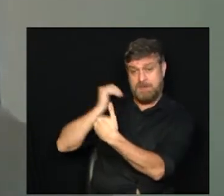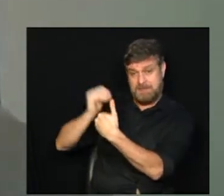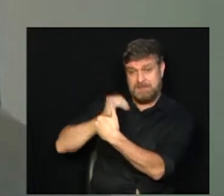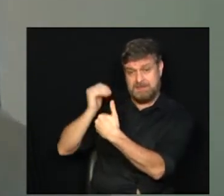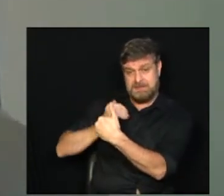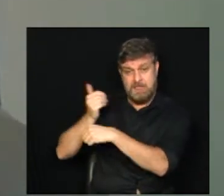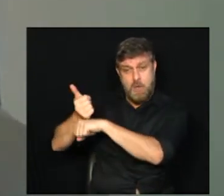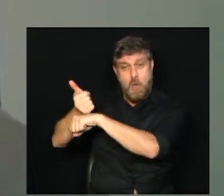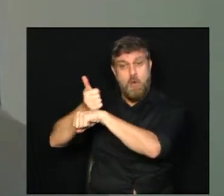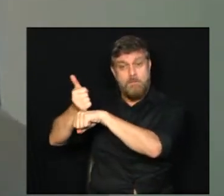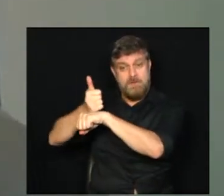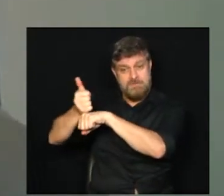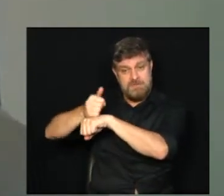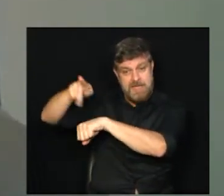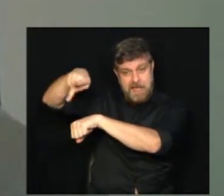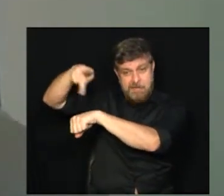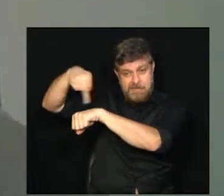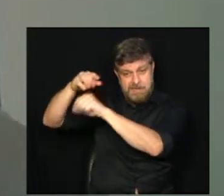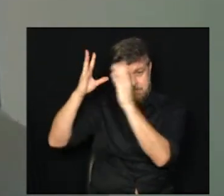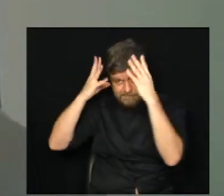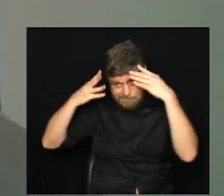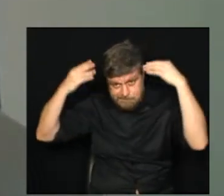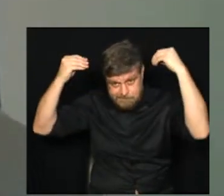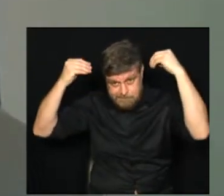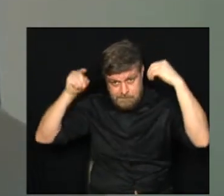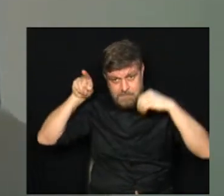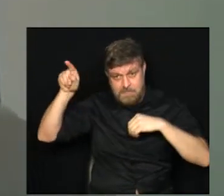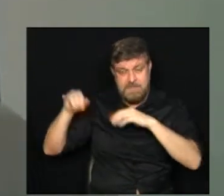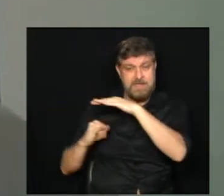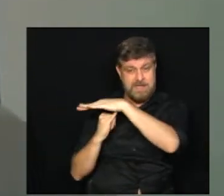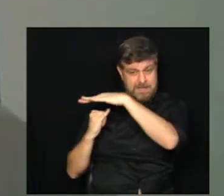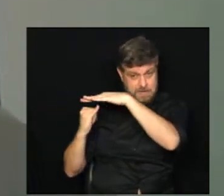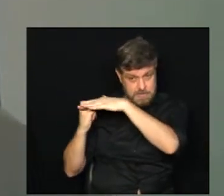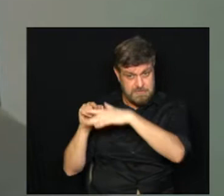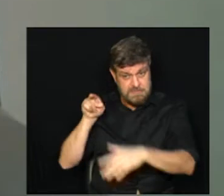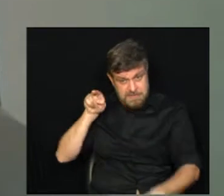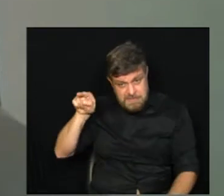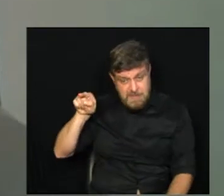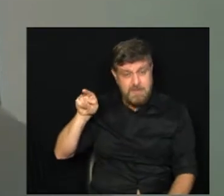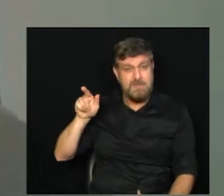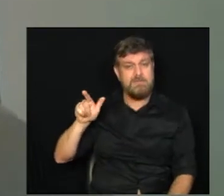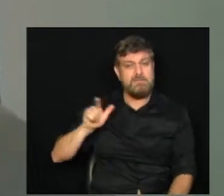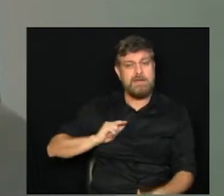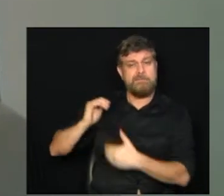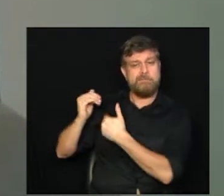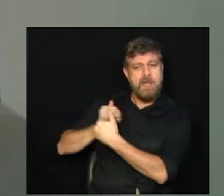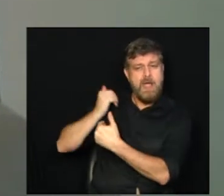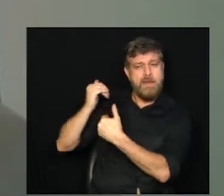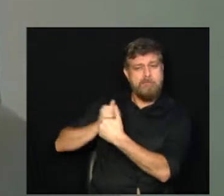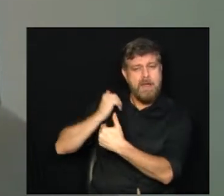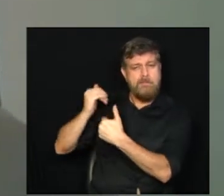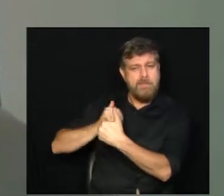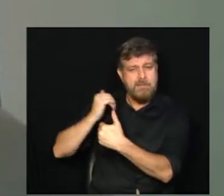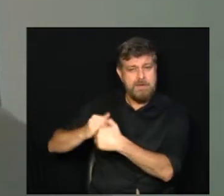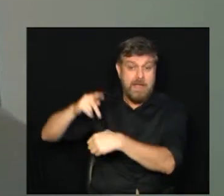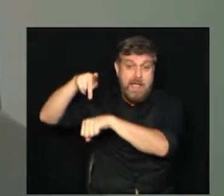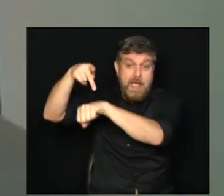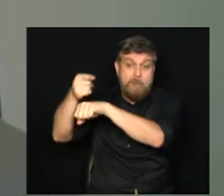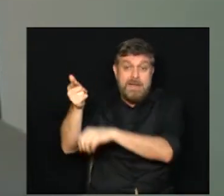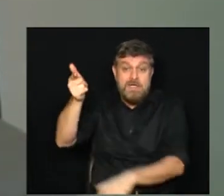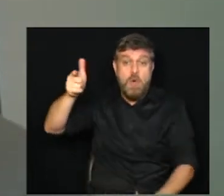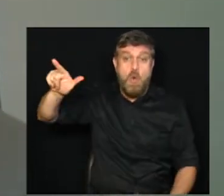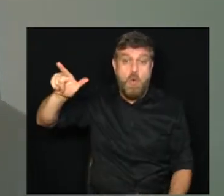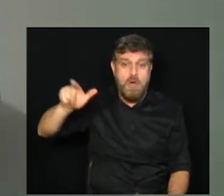técnicos dessa entidade, que é uma entidade do exterior,